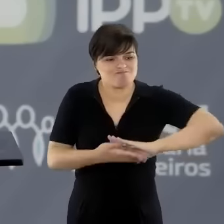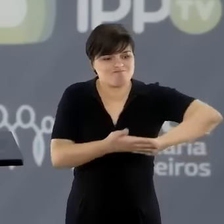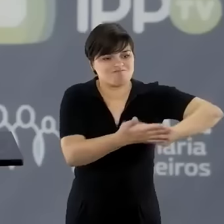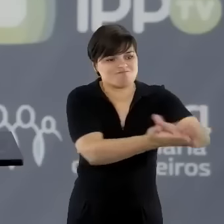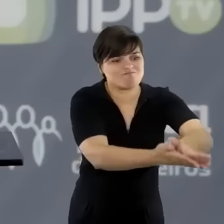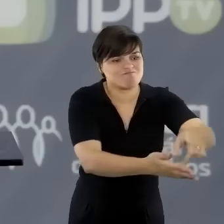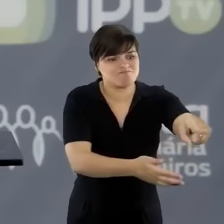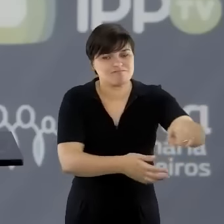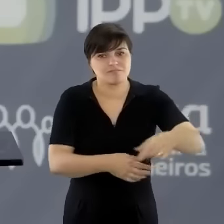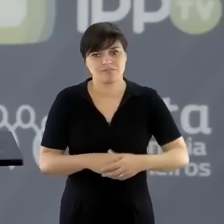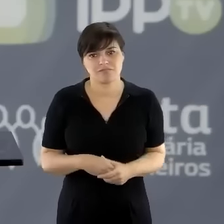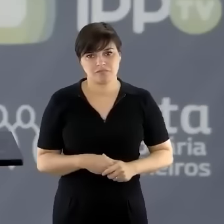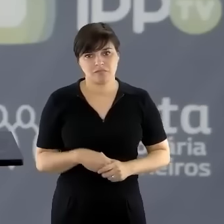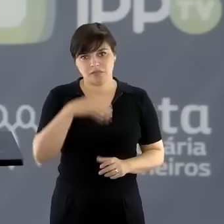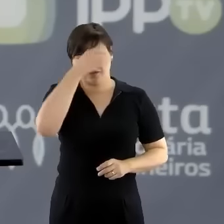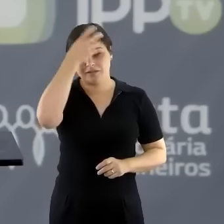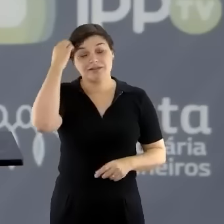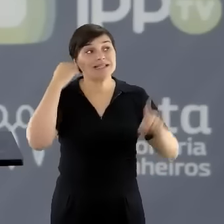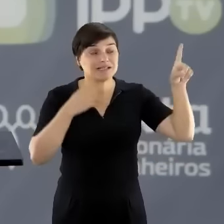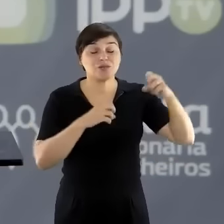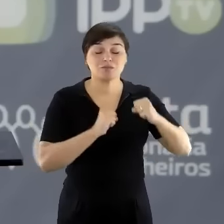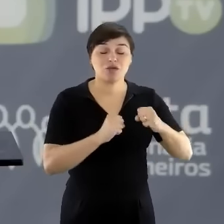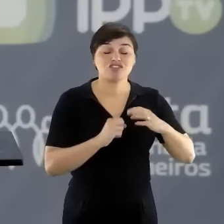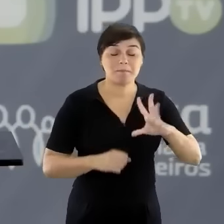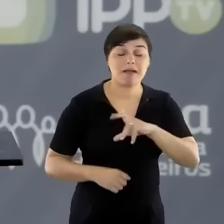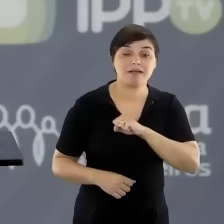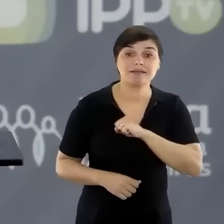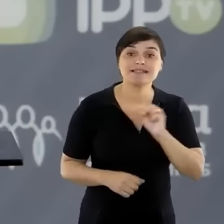morrendo isso desgostou muito